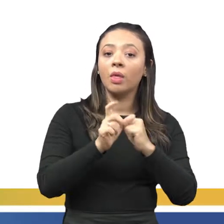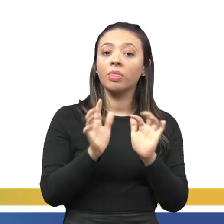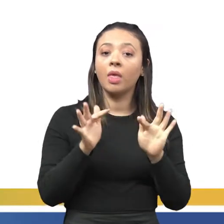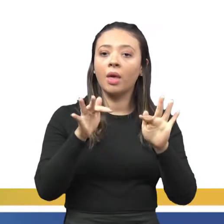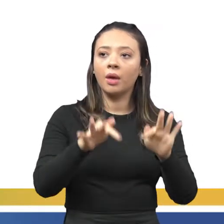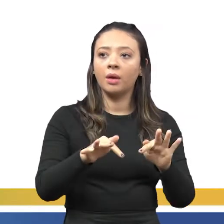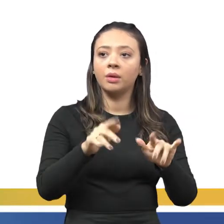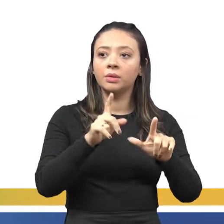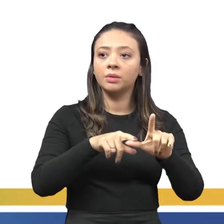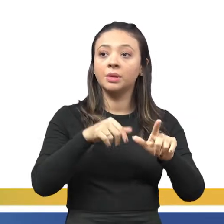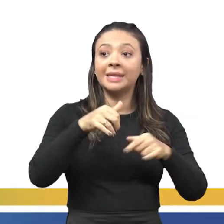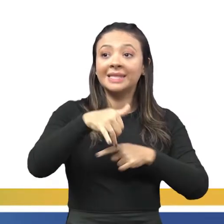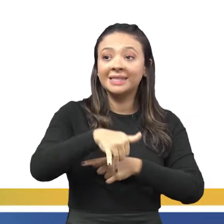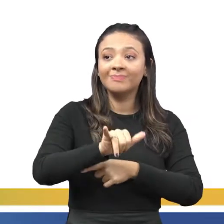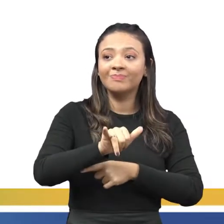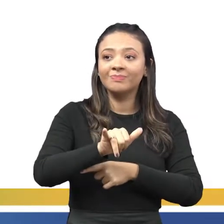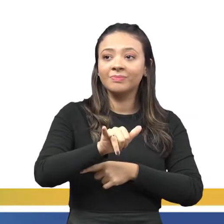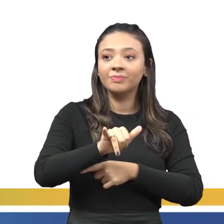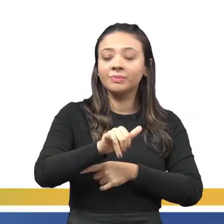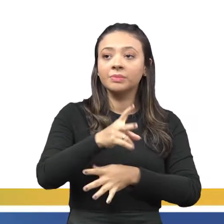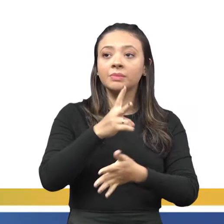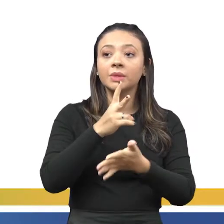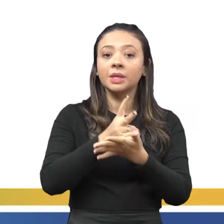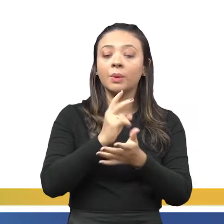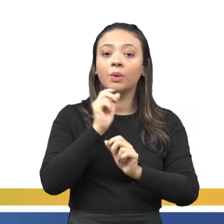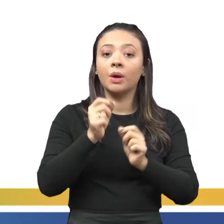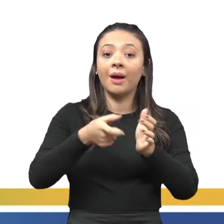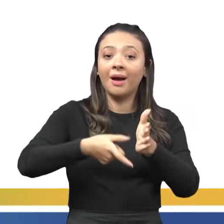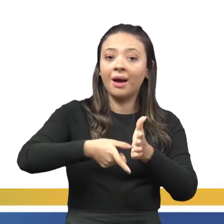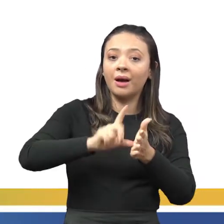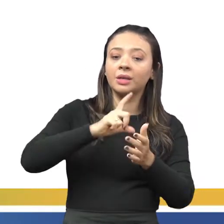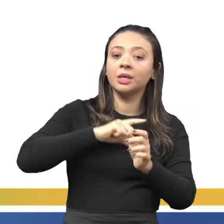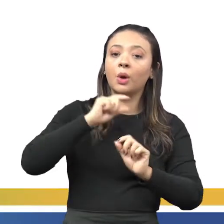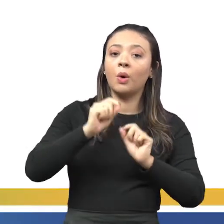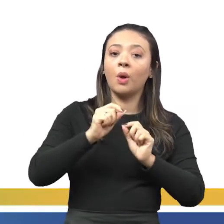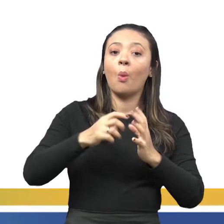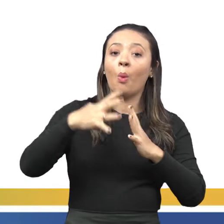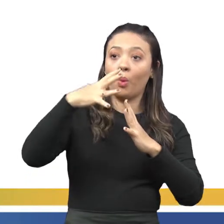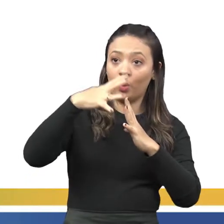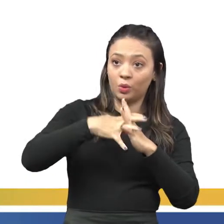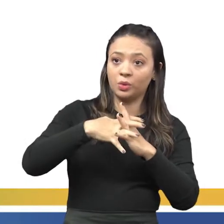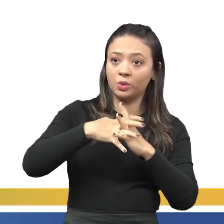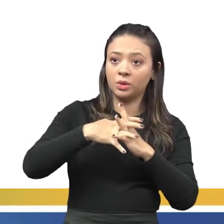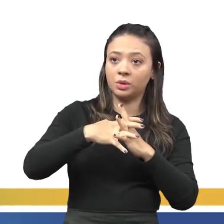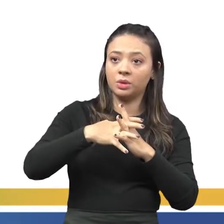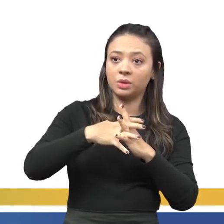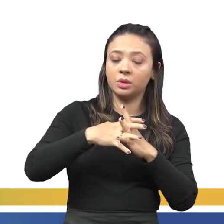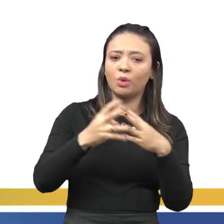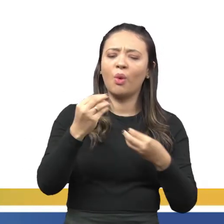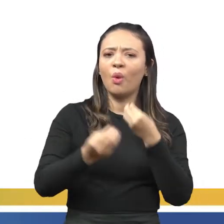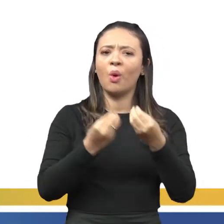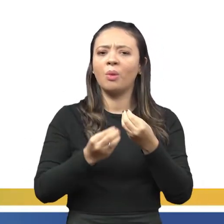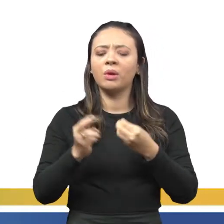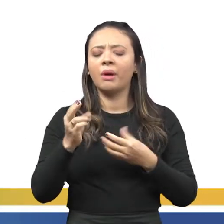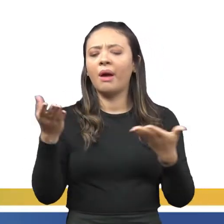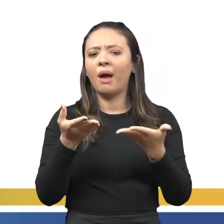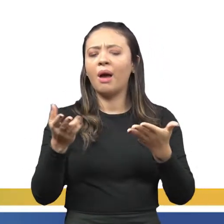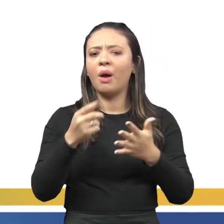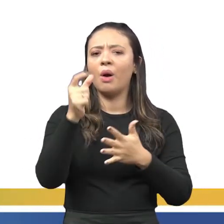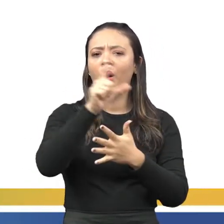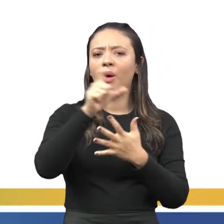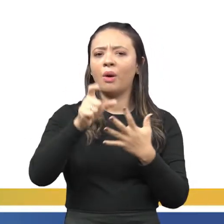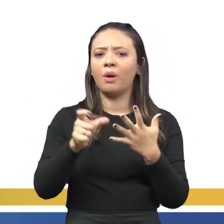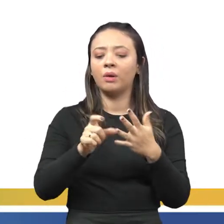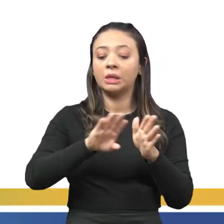são terminados com a letra Y, mas que são precedidas de consoante, como se faz o plural delas? Você tira